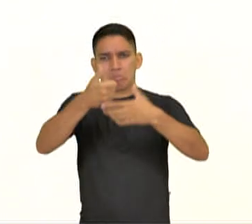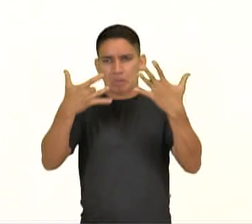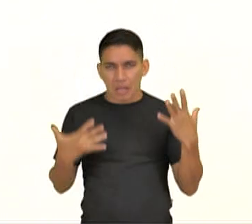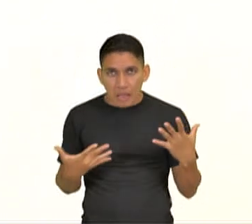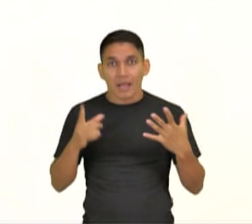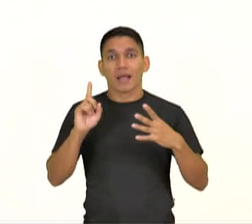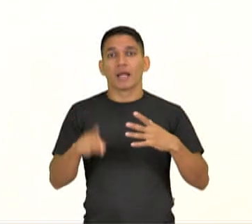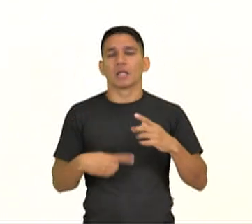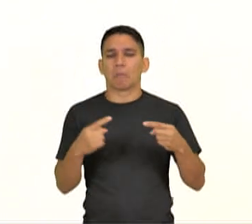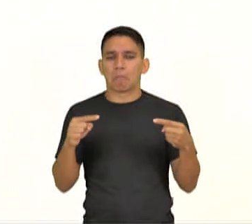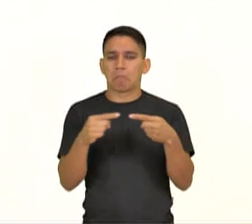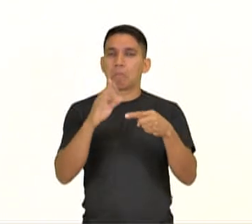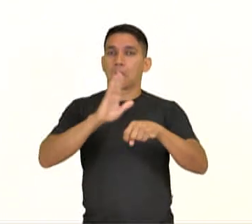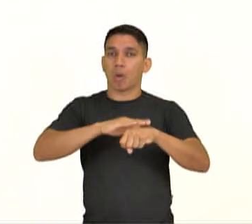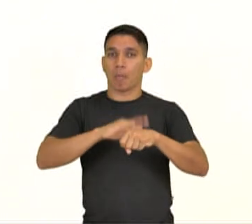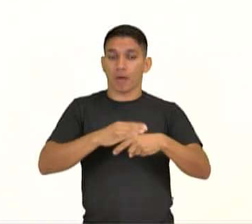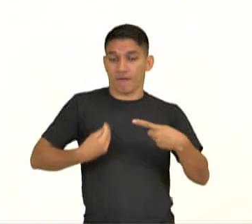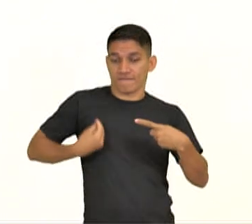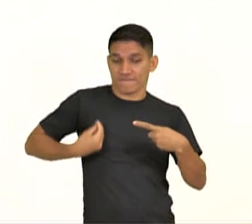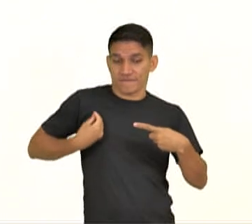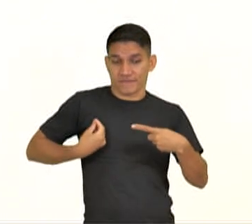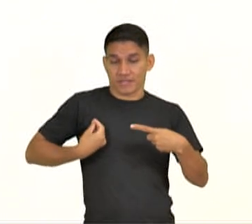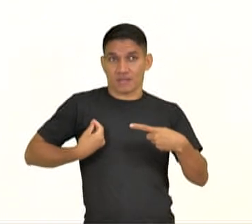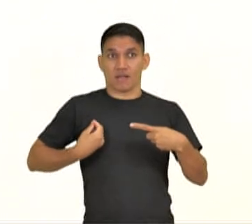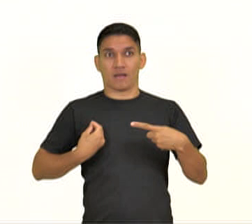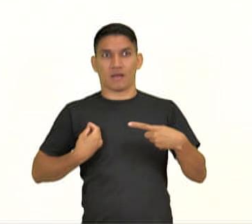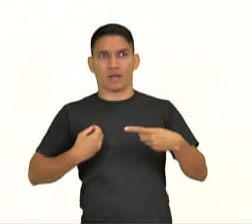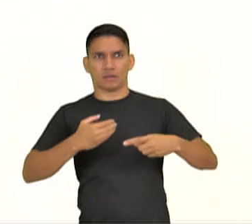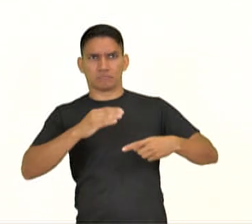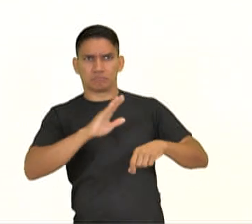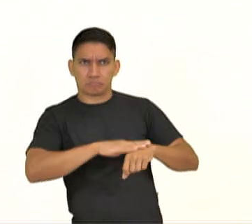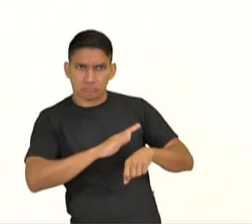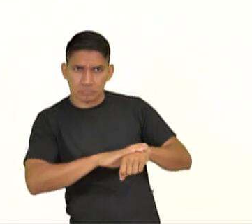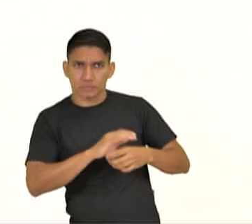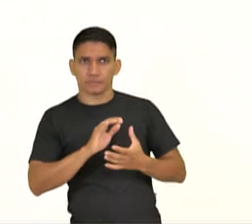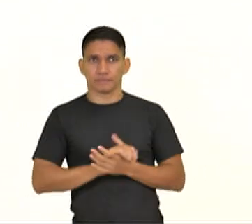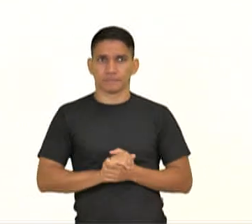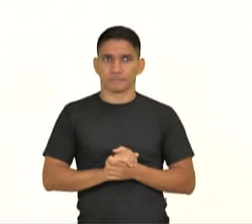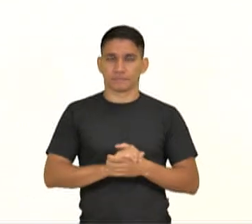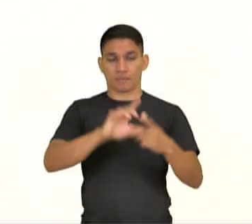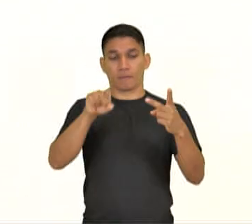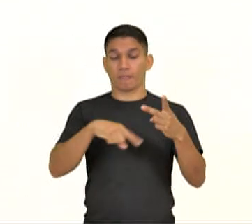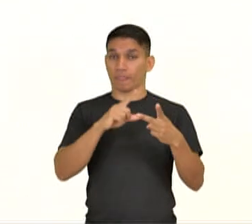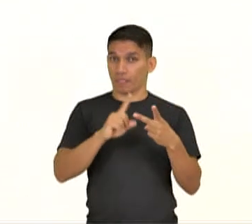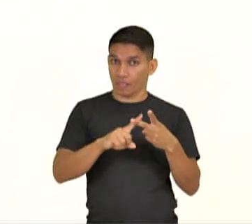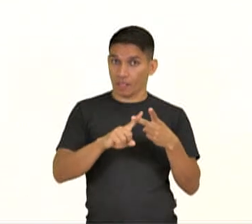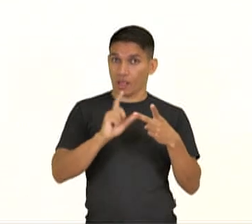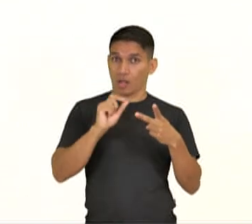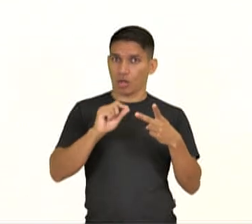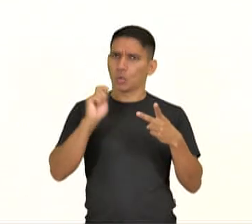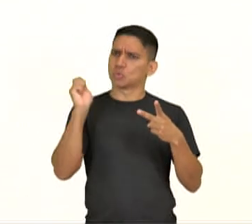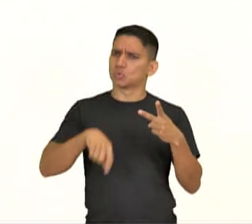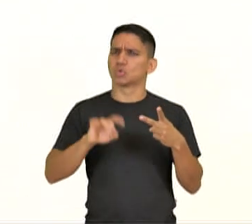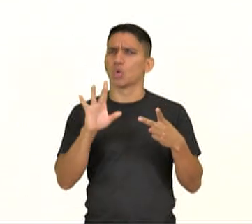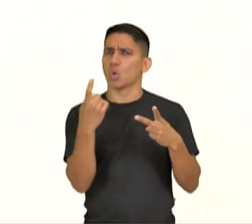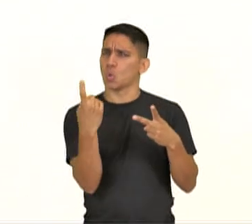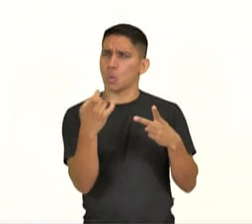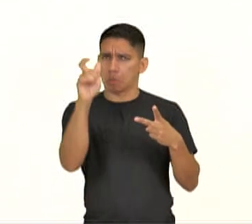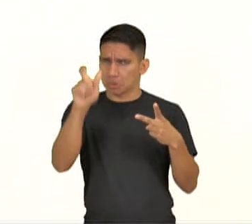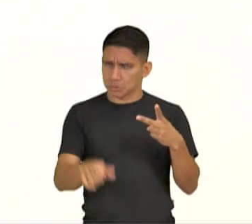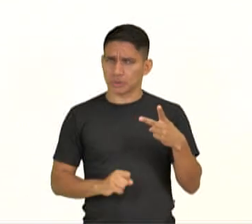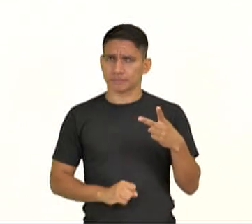Momento de fazer uma ligação entre a vivência e a vida. B. Um jogo onde que é possível somente para um.